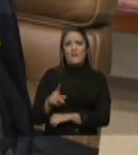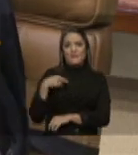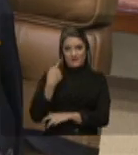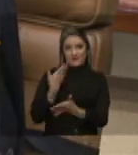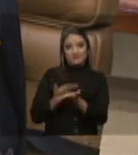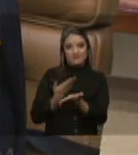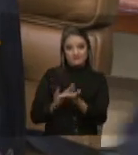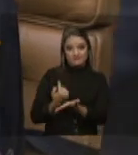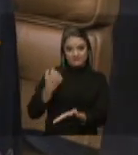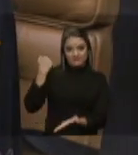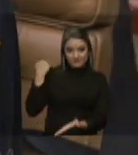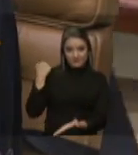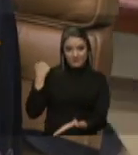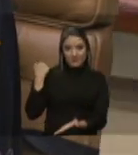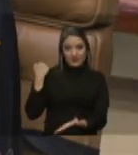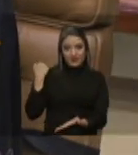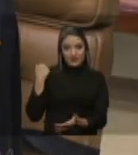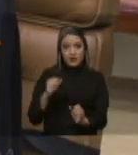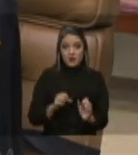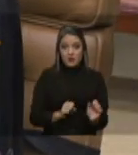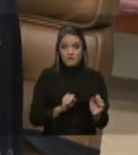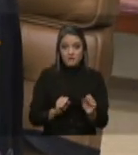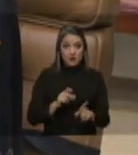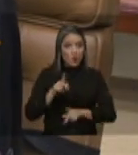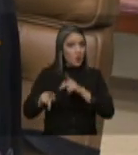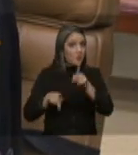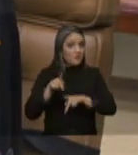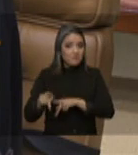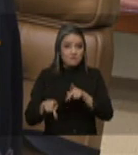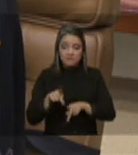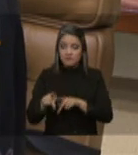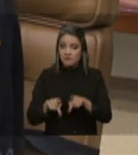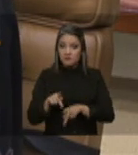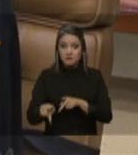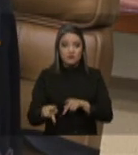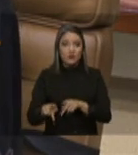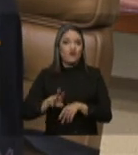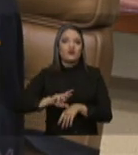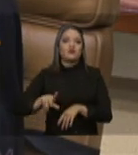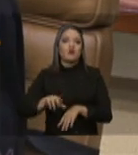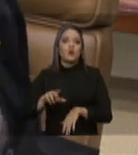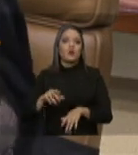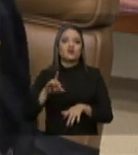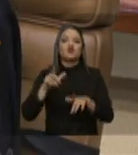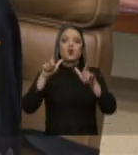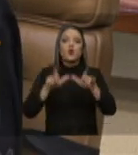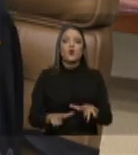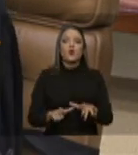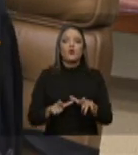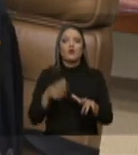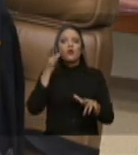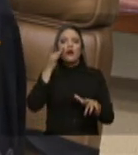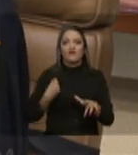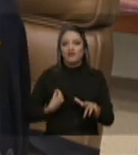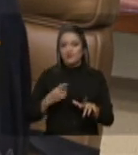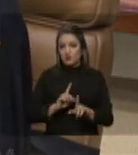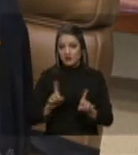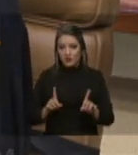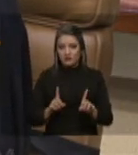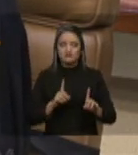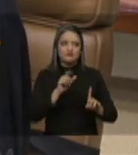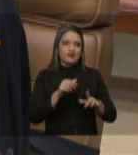direito povo território e poder o povo não está mais circunscrita a um lugar porque eu não madio em grande parte de nós todos